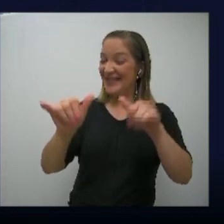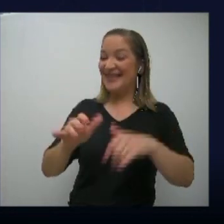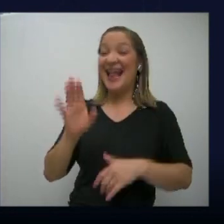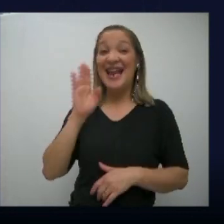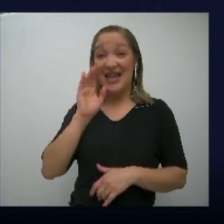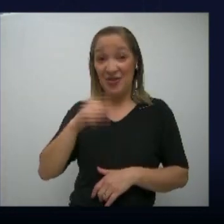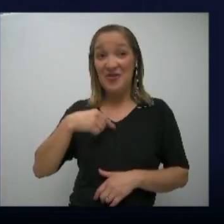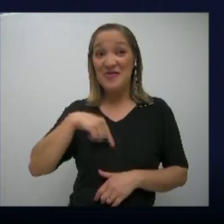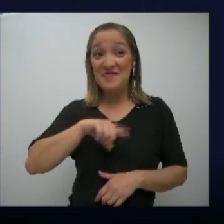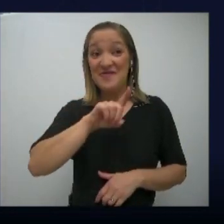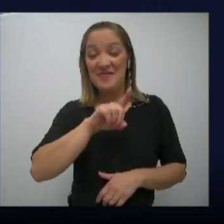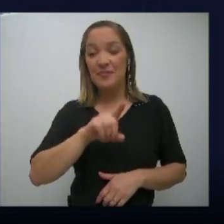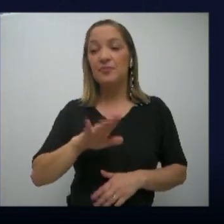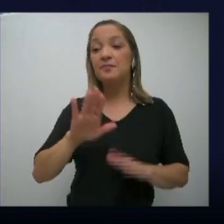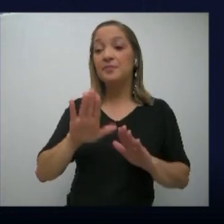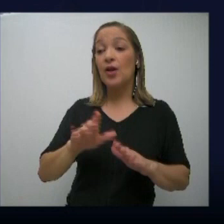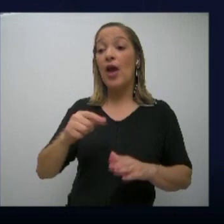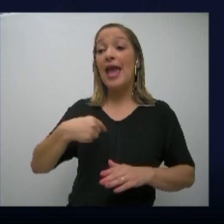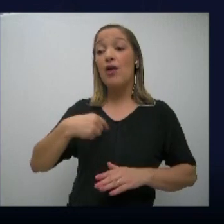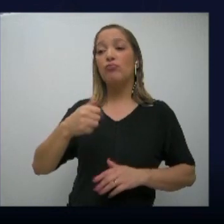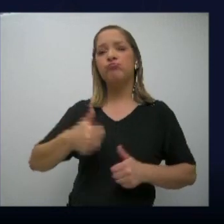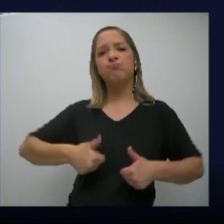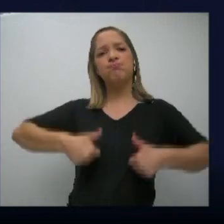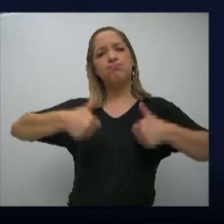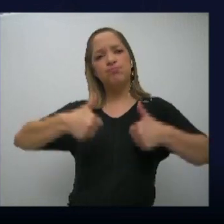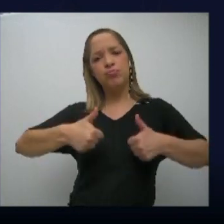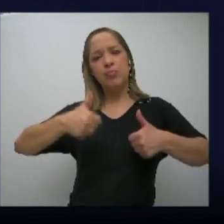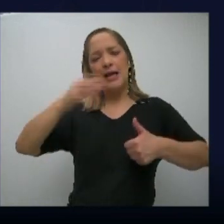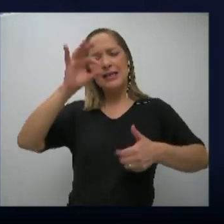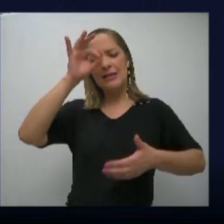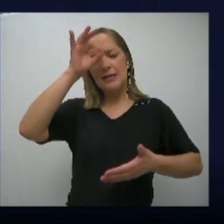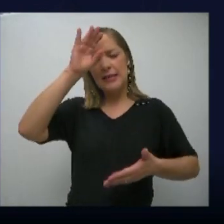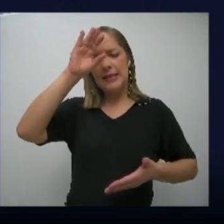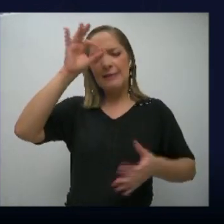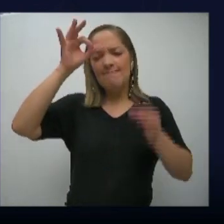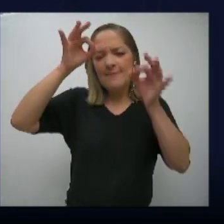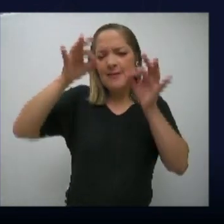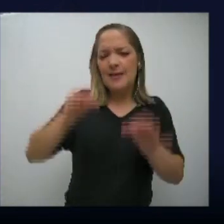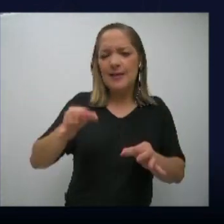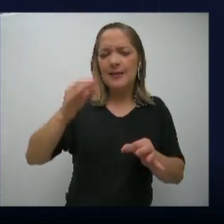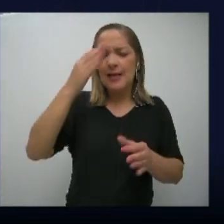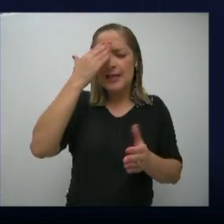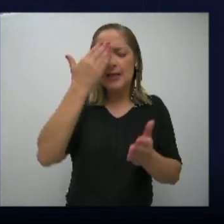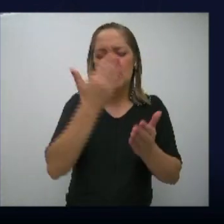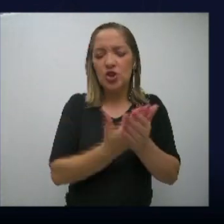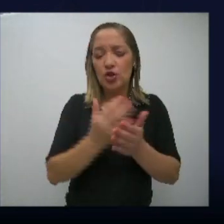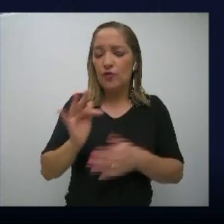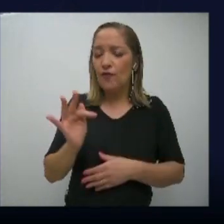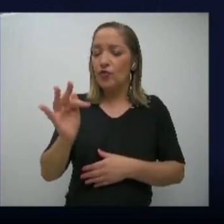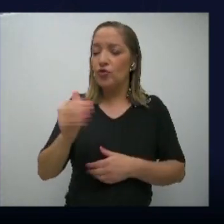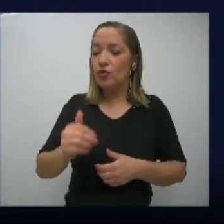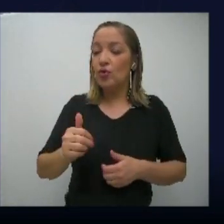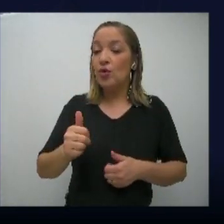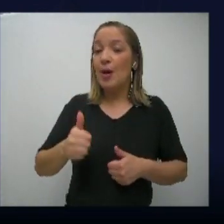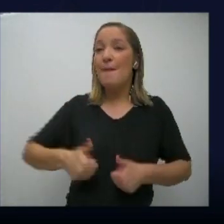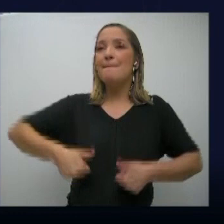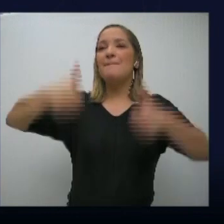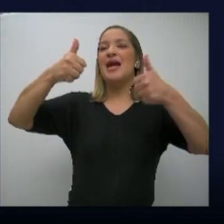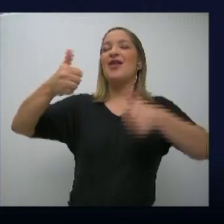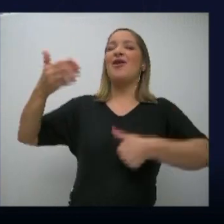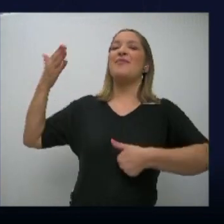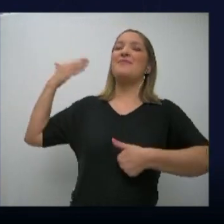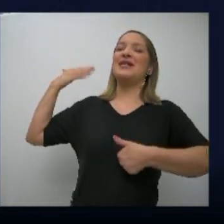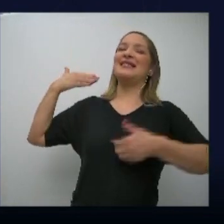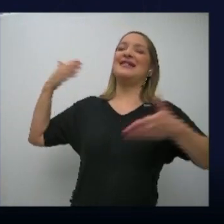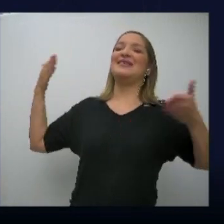por isso que eu fiz a vista e Tenho certeza absoluta que o futuro vai ser melhor do que o passado e o presente tá porque